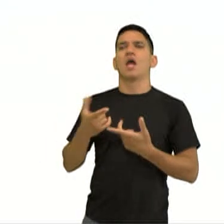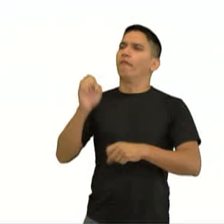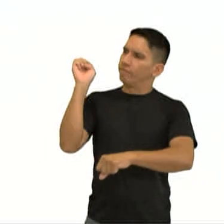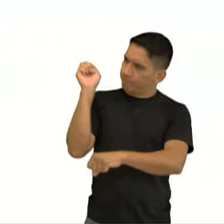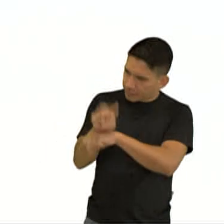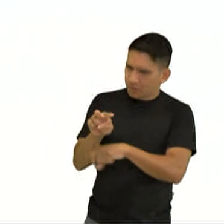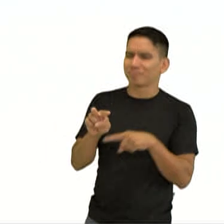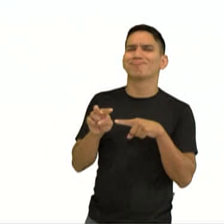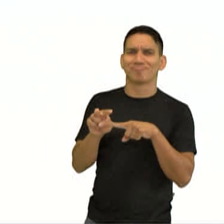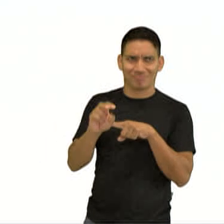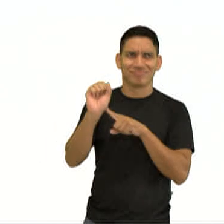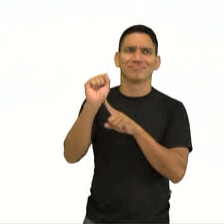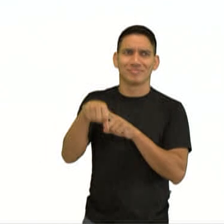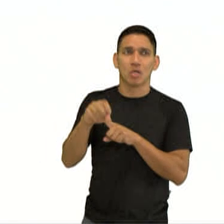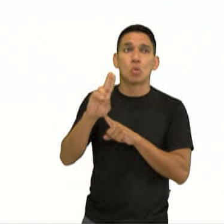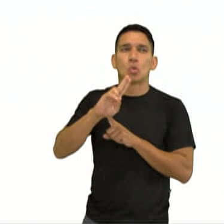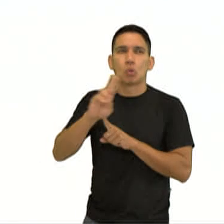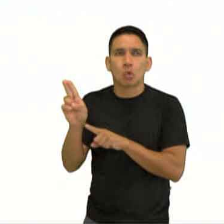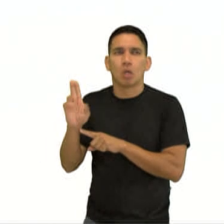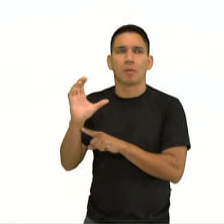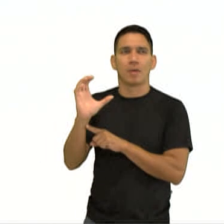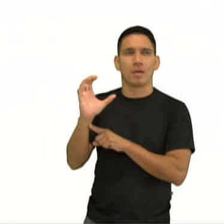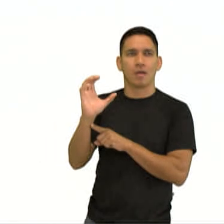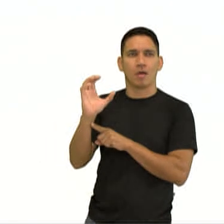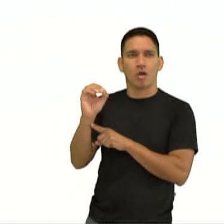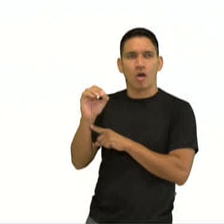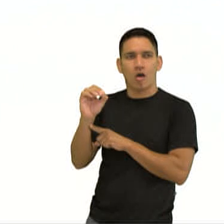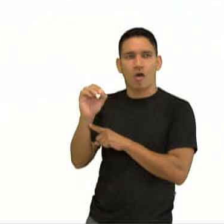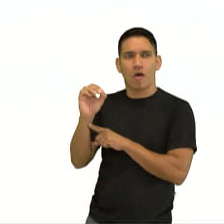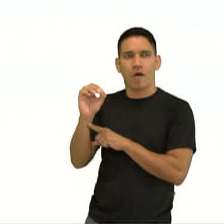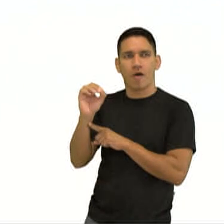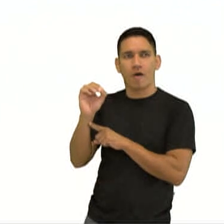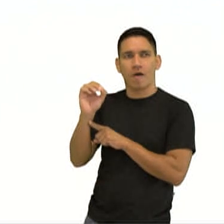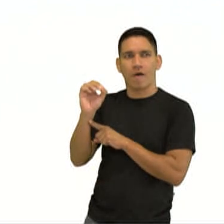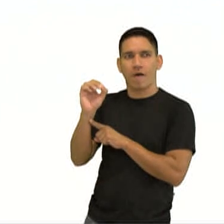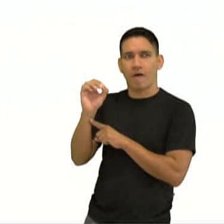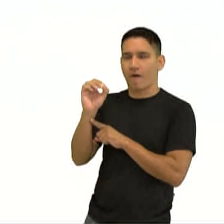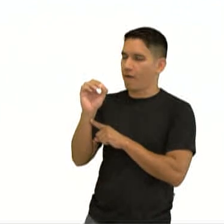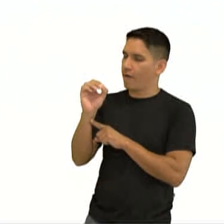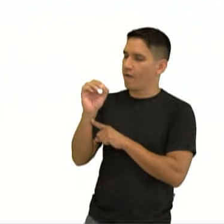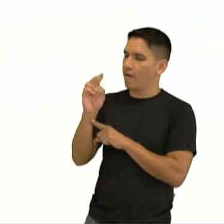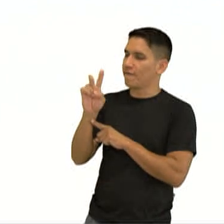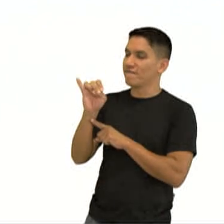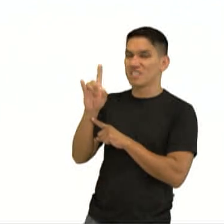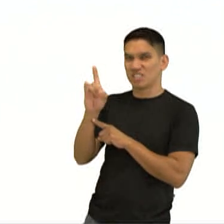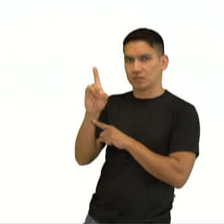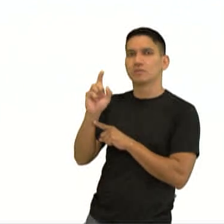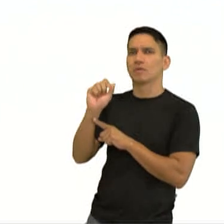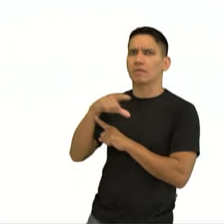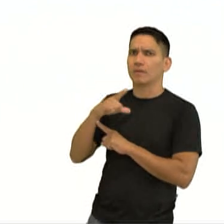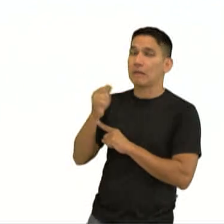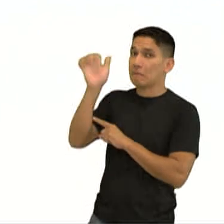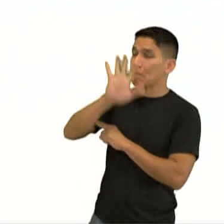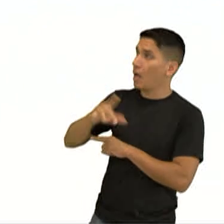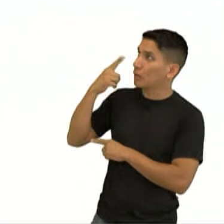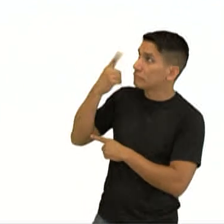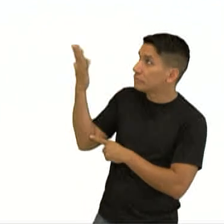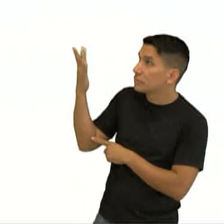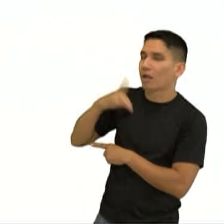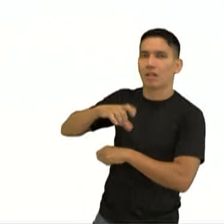vírus, Roviridae, né? E você apresenta aqui uma imagem, vocês percebem que os vírus